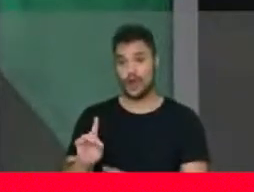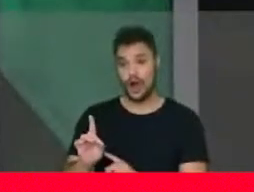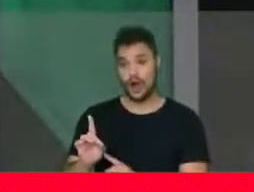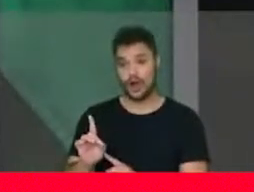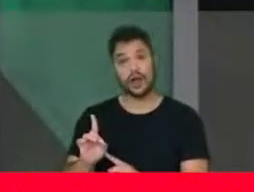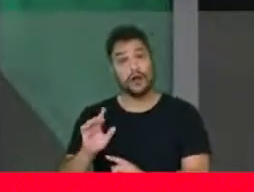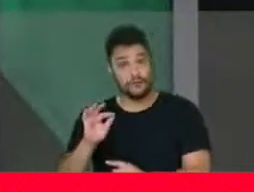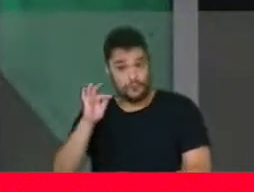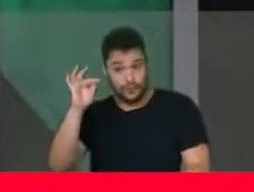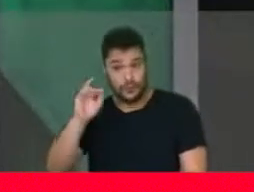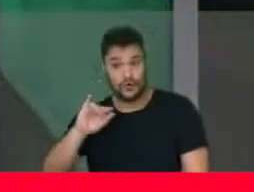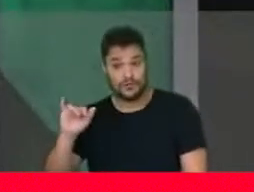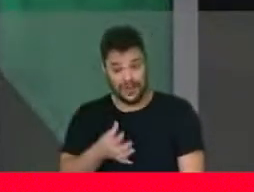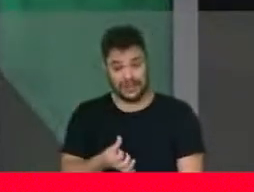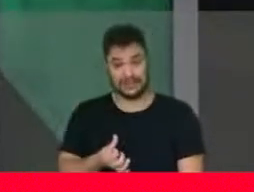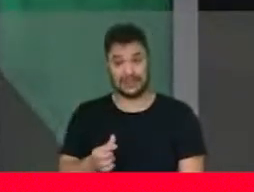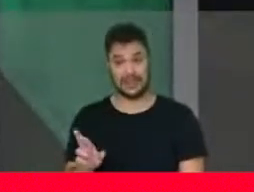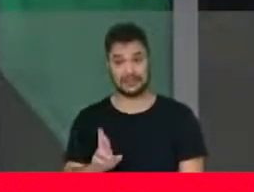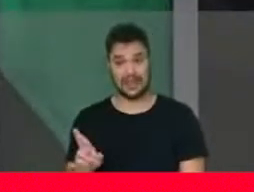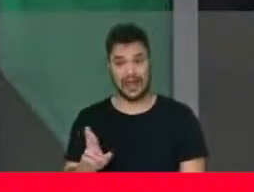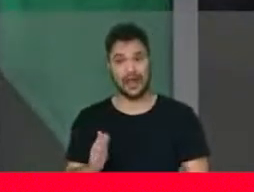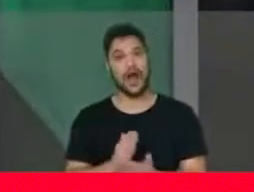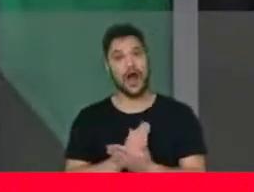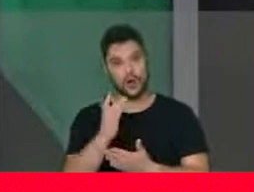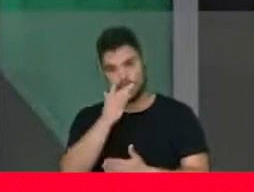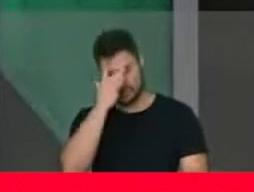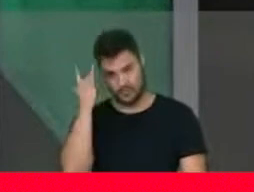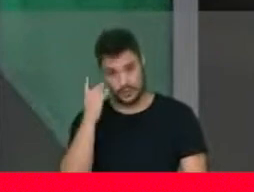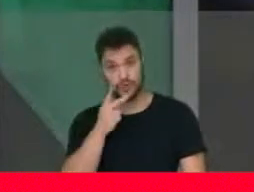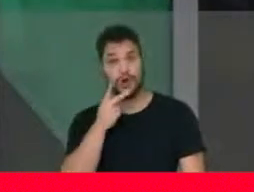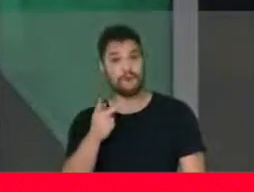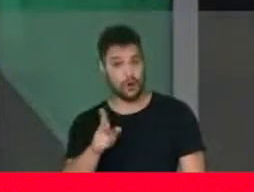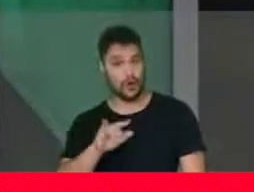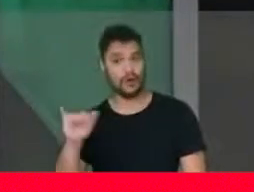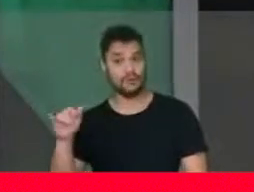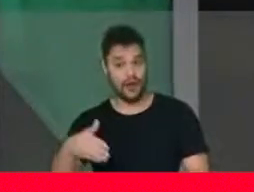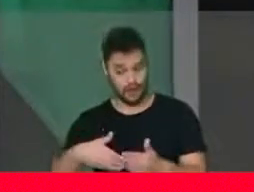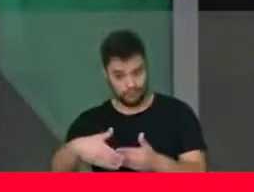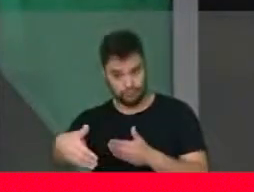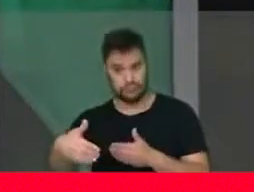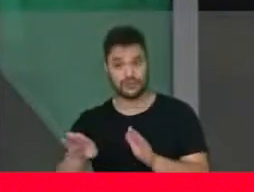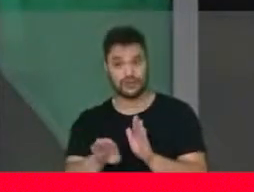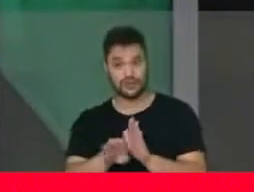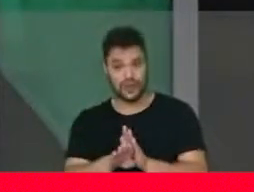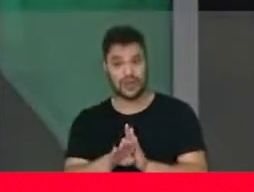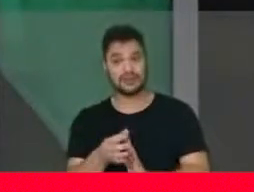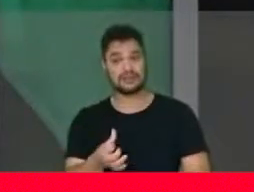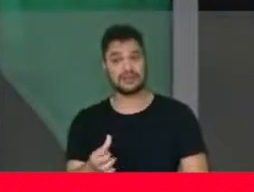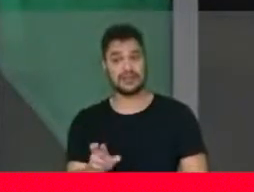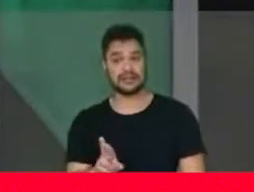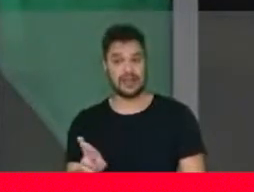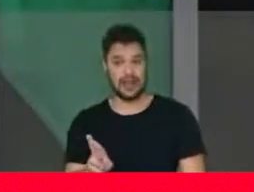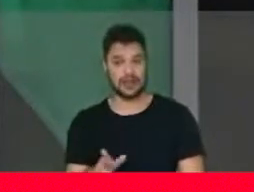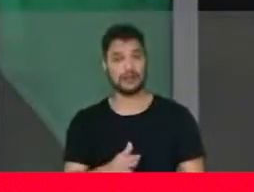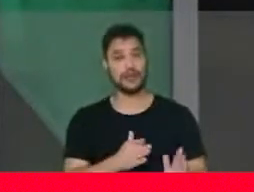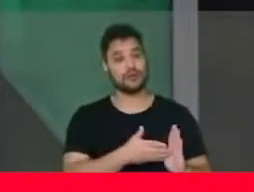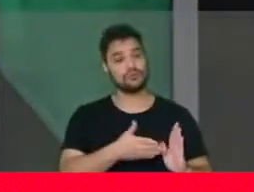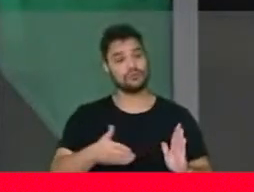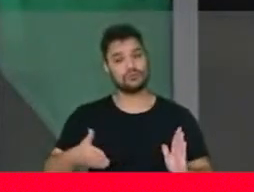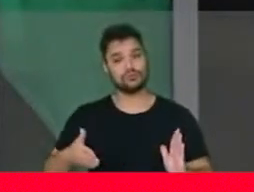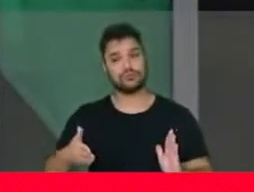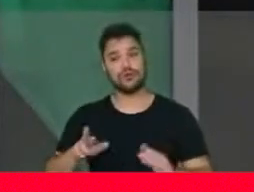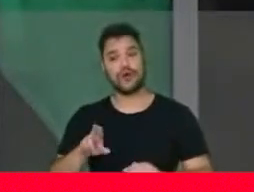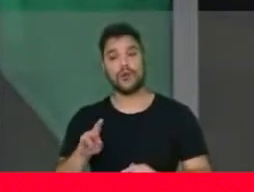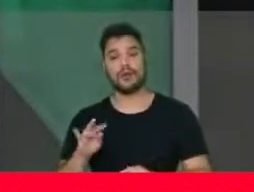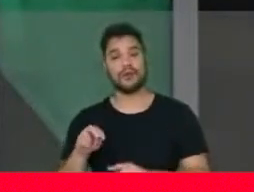daqui a pouco a casa dos R$ 6, já tem gente precificando que vai chegar perto dos R$ 6, quando chegar o final do mandato do presidente Roberto